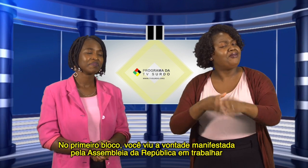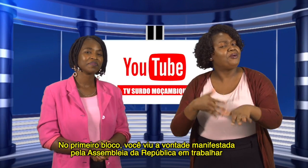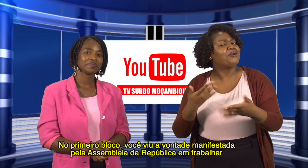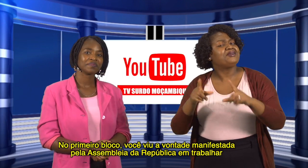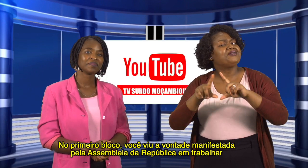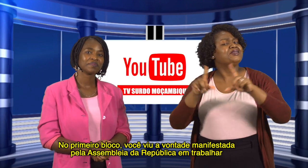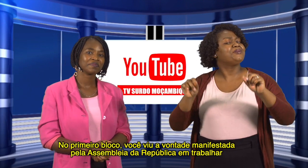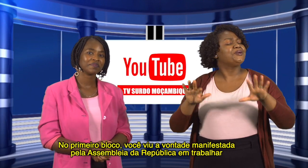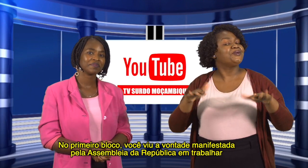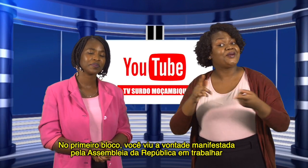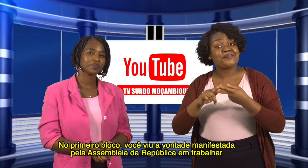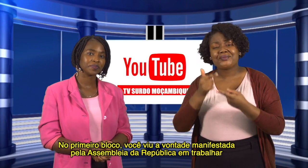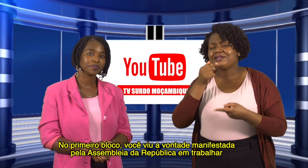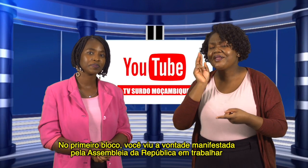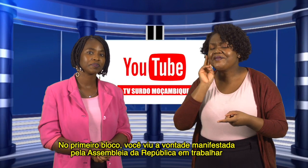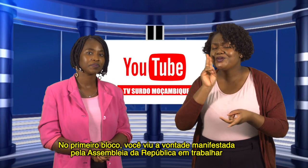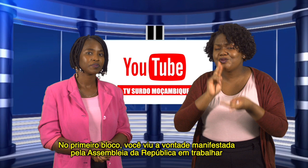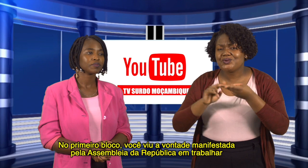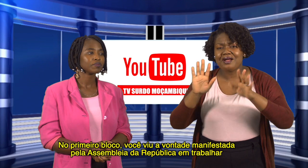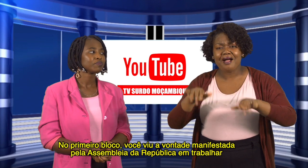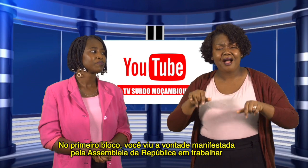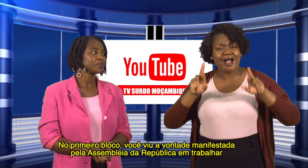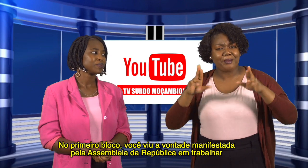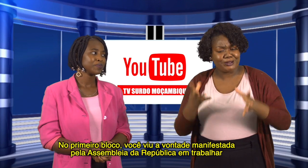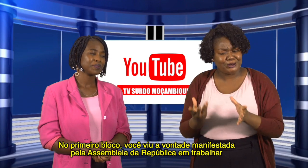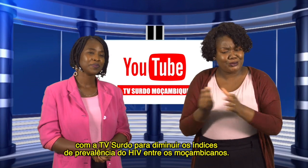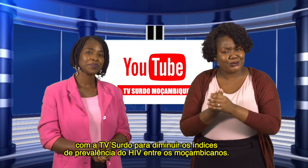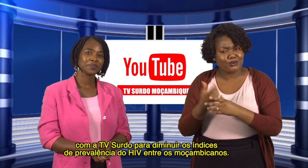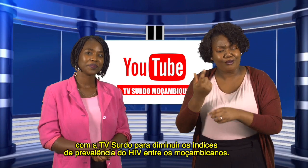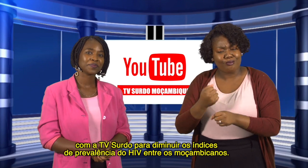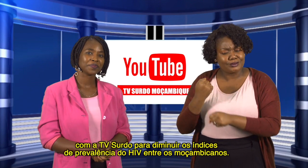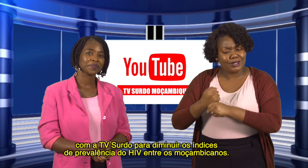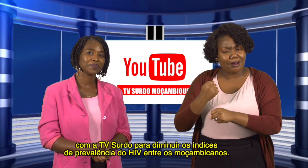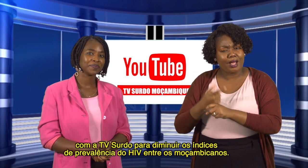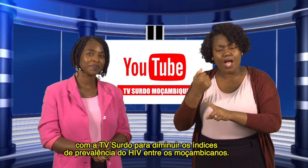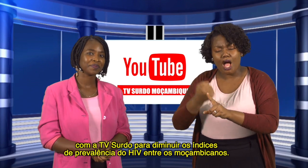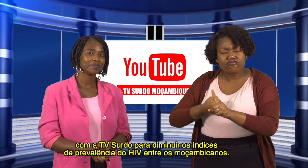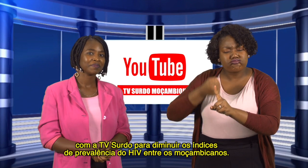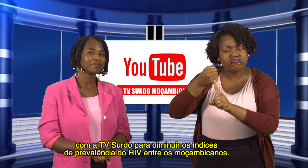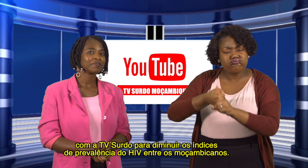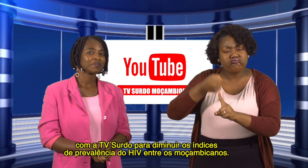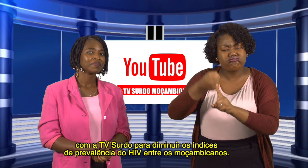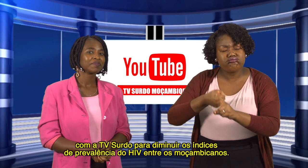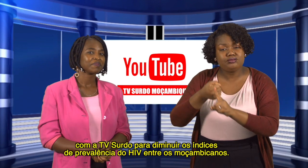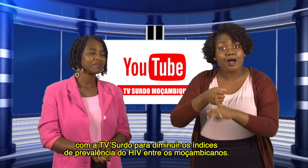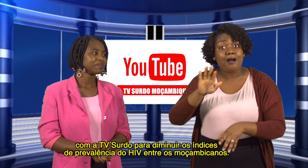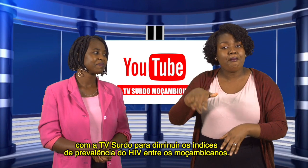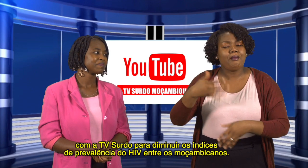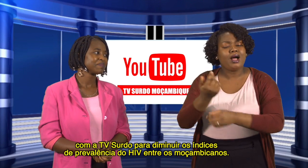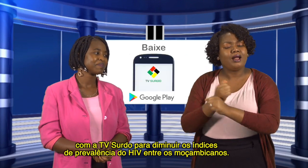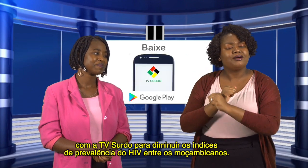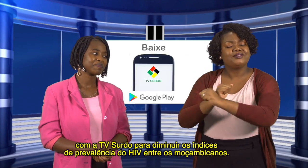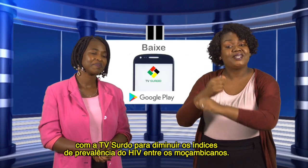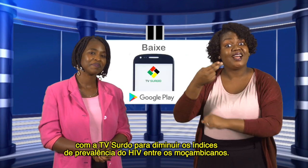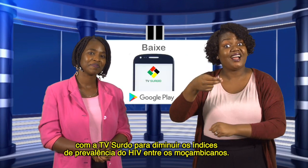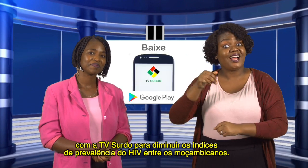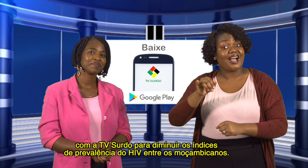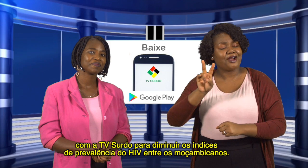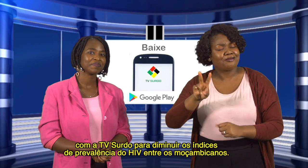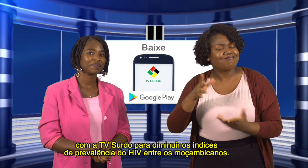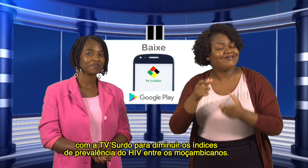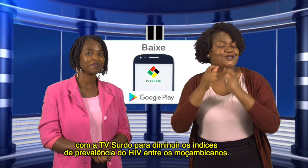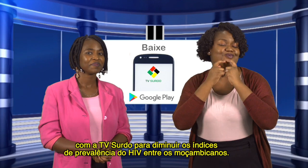manifestada pela assembleia da república em trabalhar quanto absurdo para diminuir os índices de prevalência do hiv